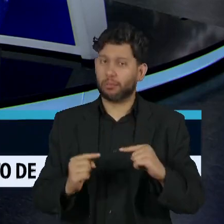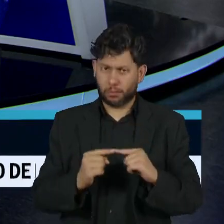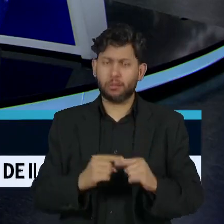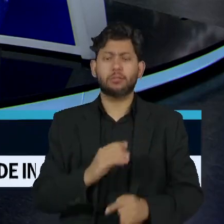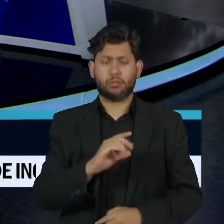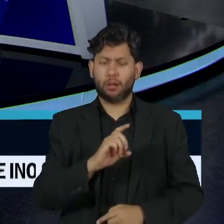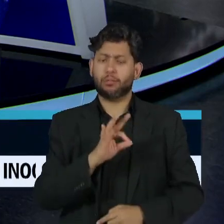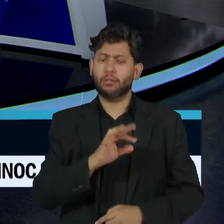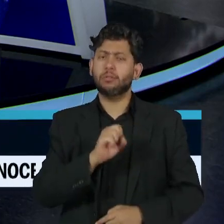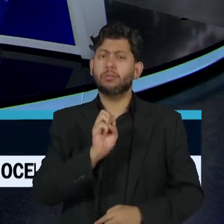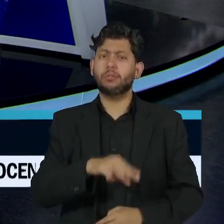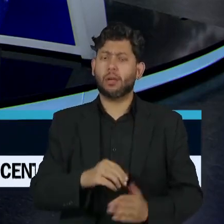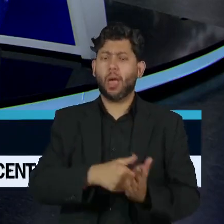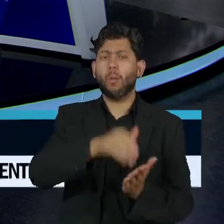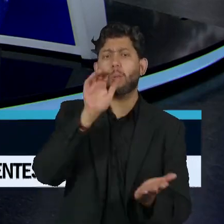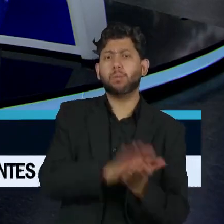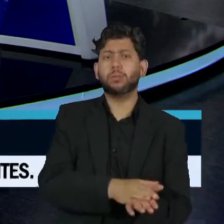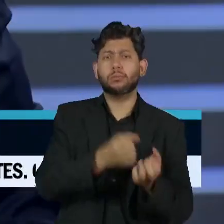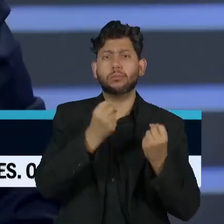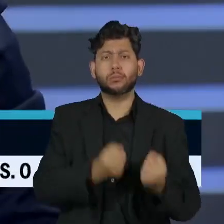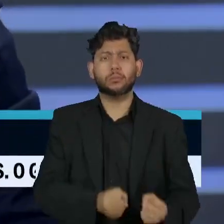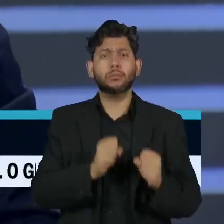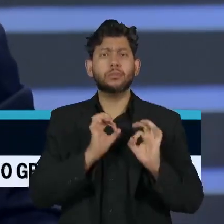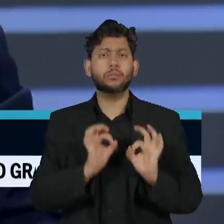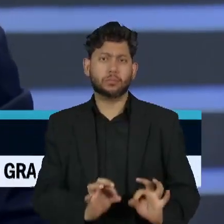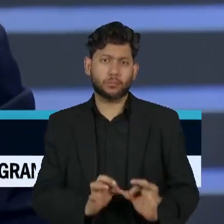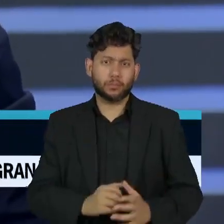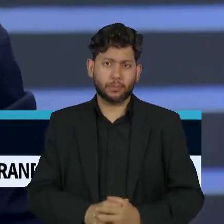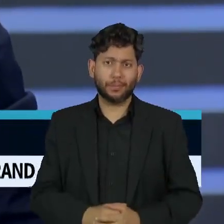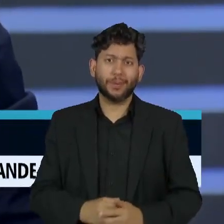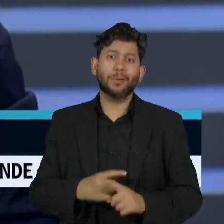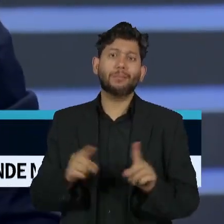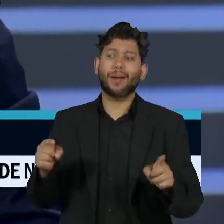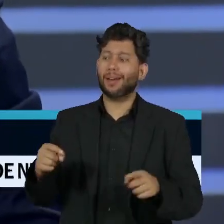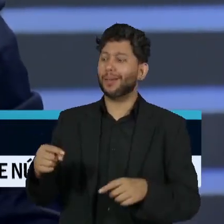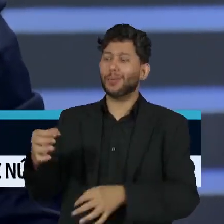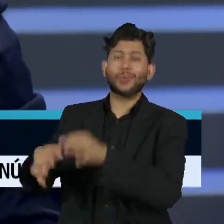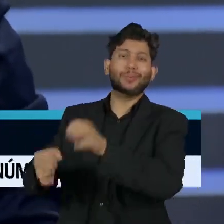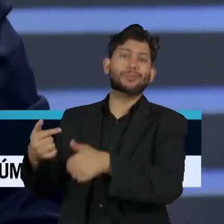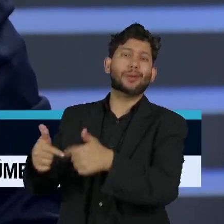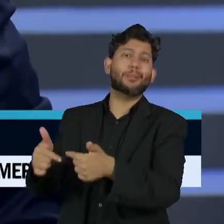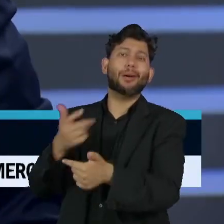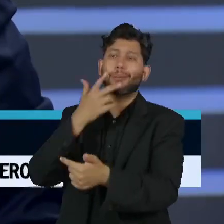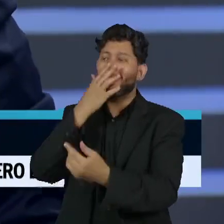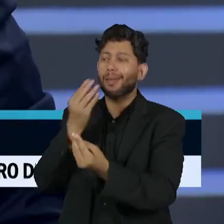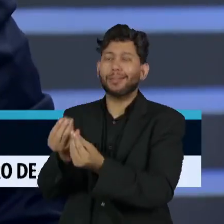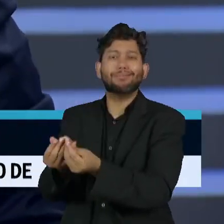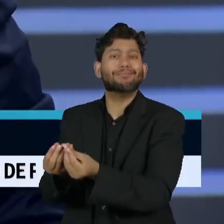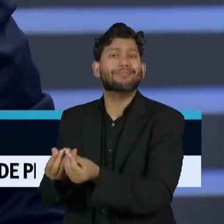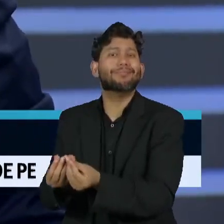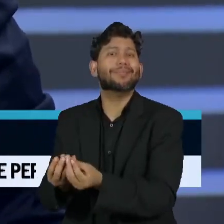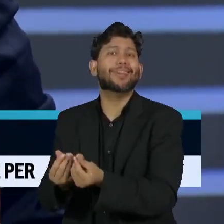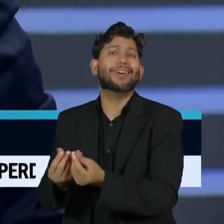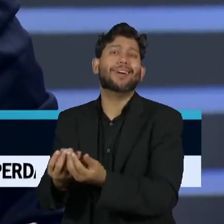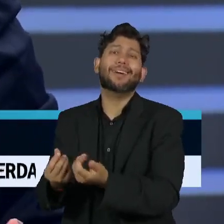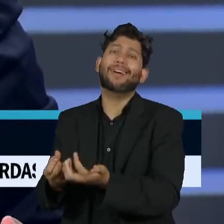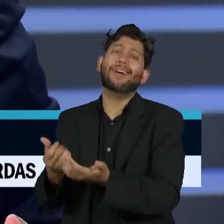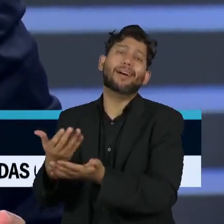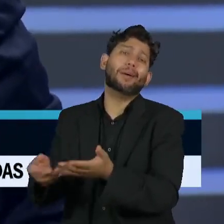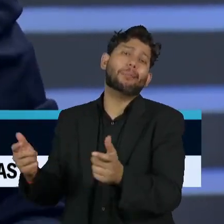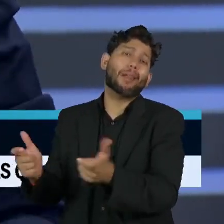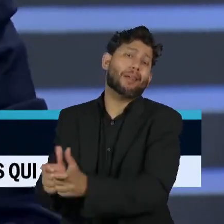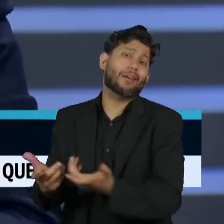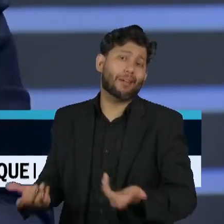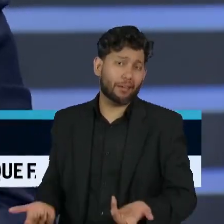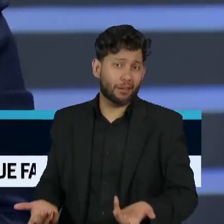é muito pesado pro empresário agora esvazia a justiça do trabalho a verdade é essa né E talvez aí e